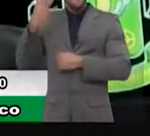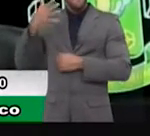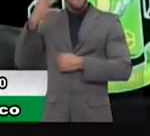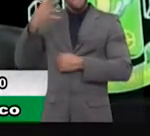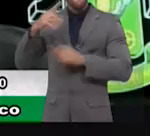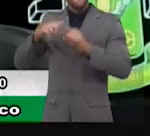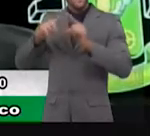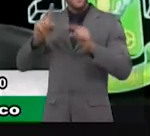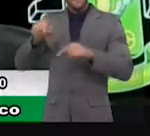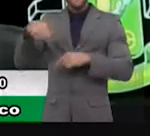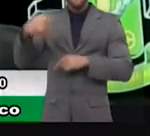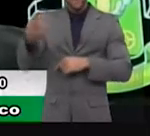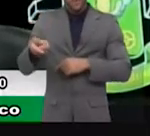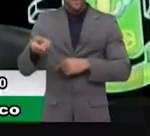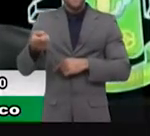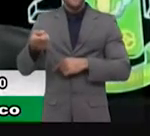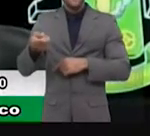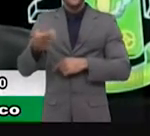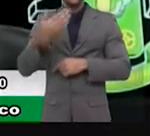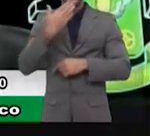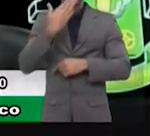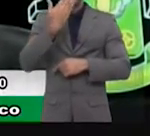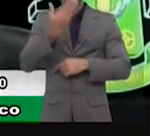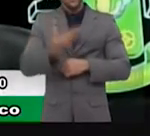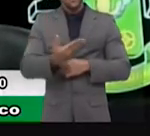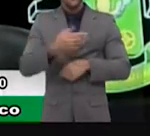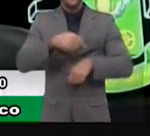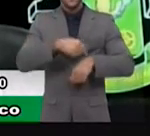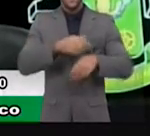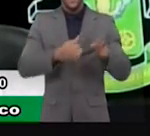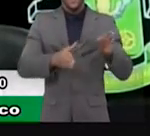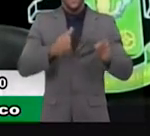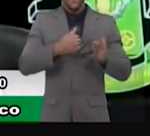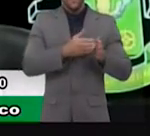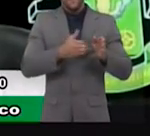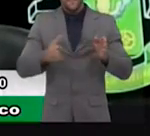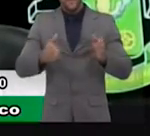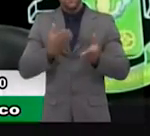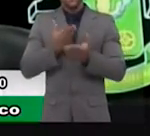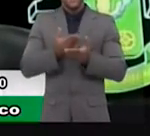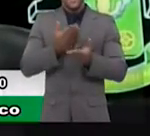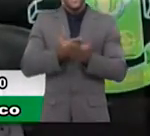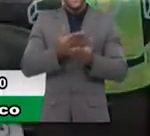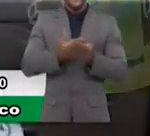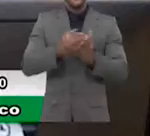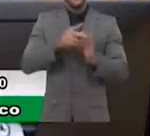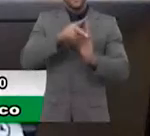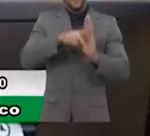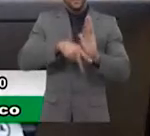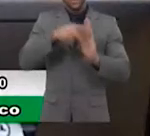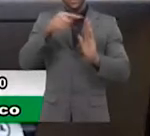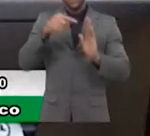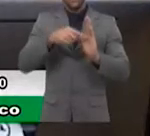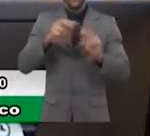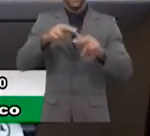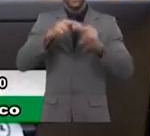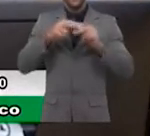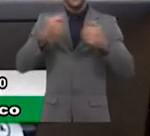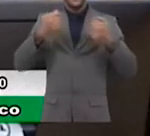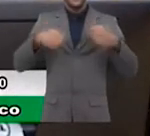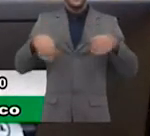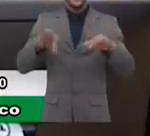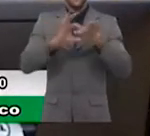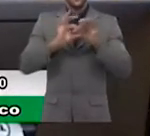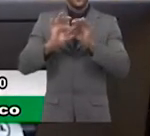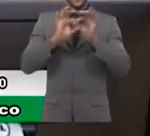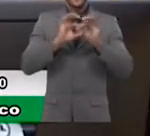colocamos mais para frente para a gente estudar o projeto. Eu acho que é isso que a gente tem que estar em harmonia. A presidência é